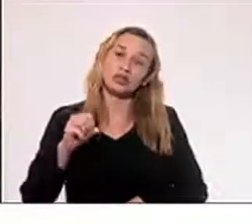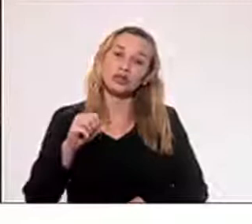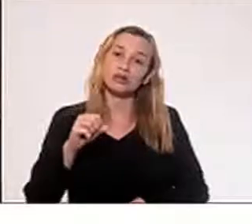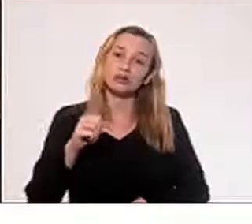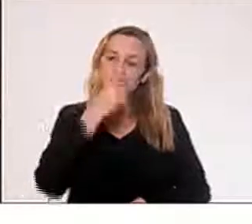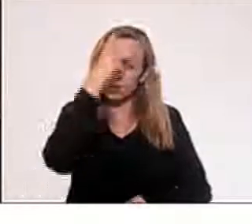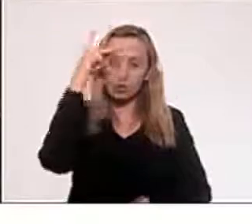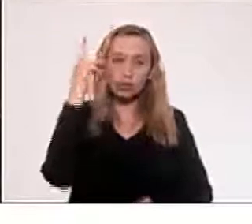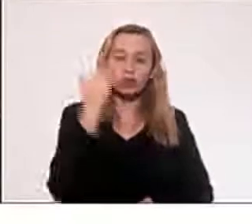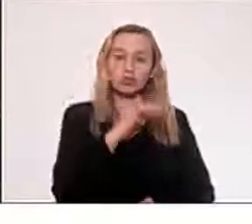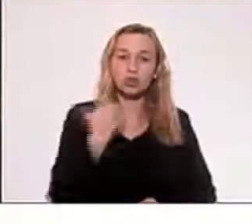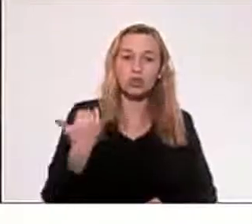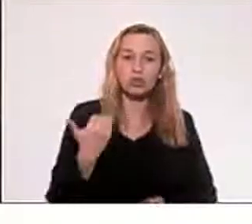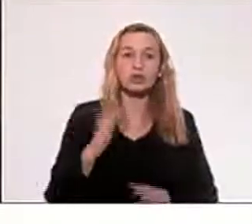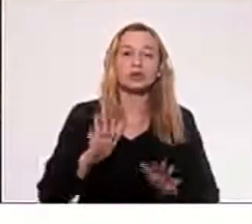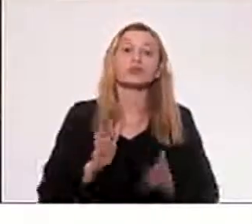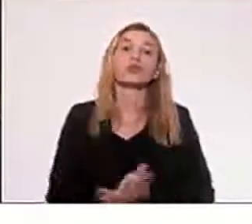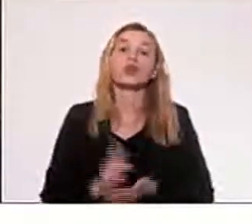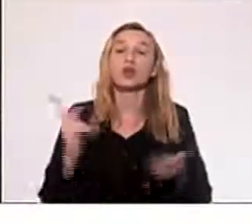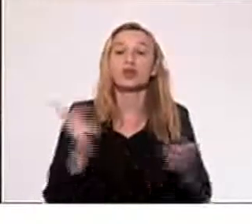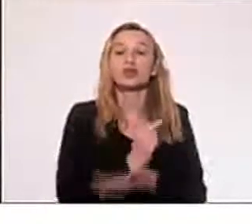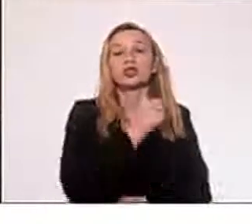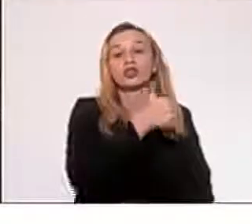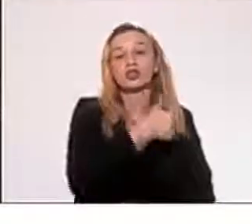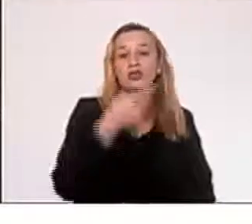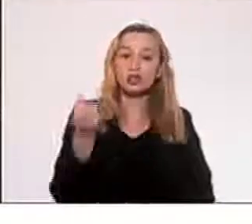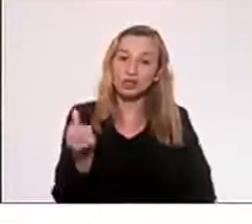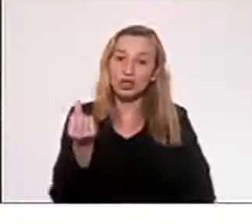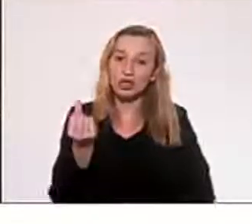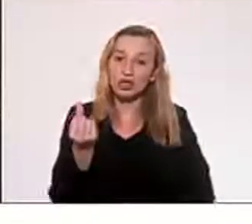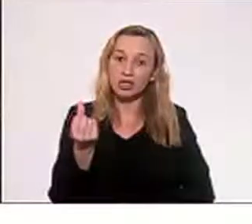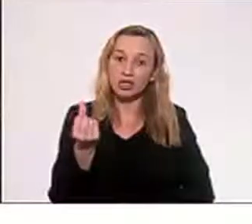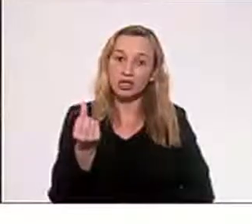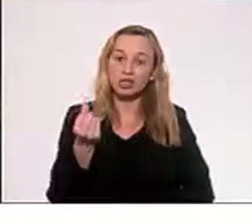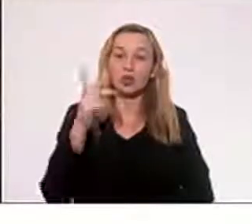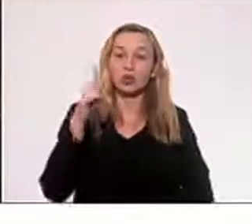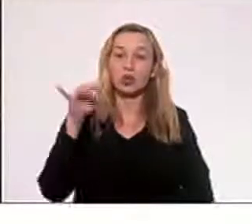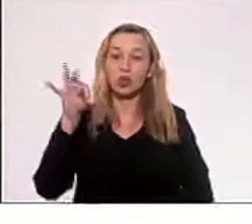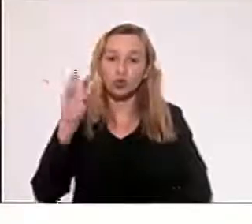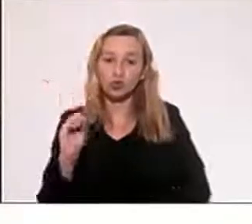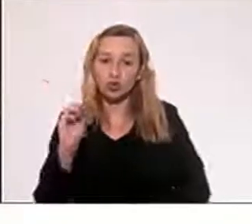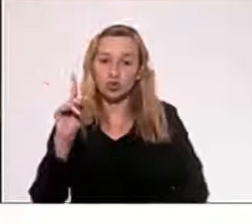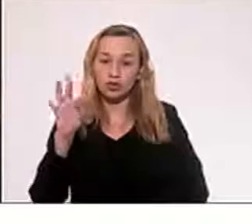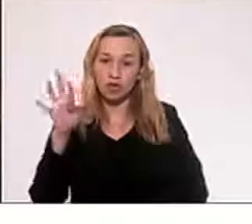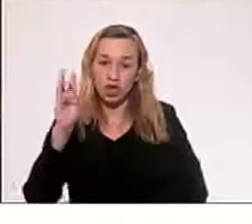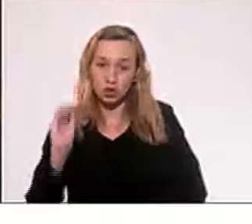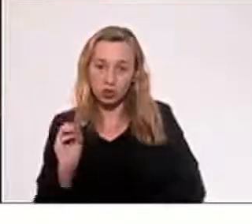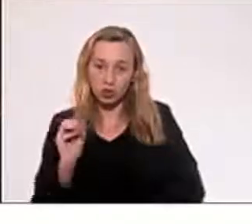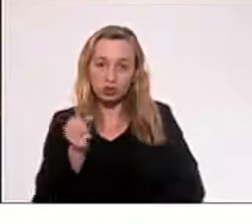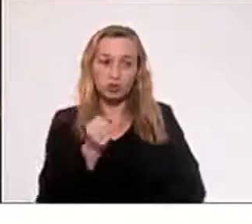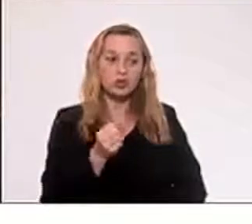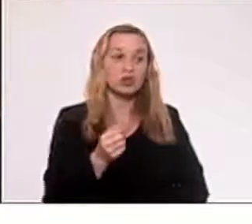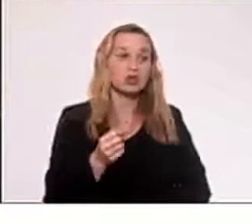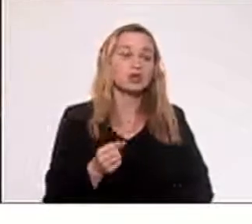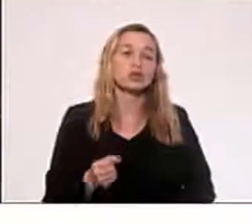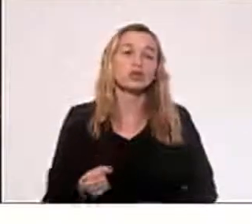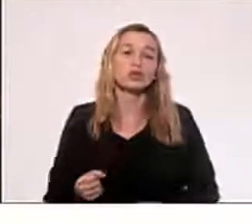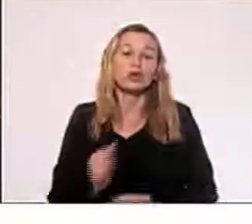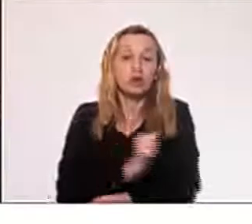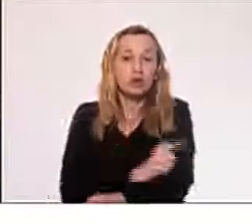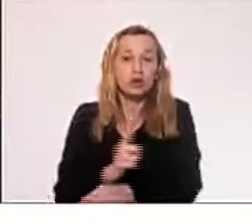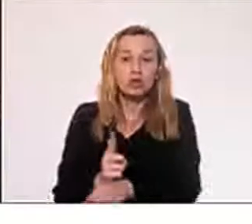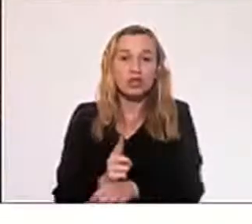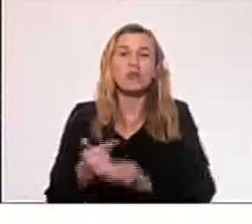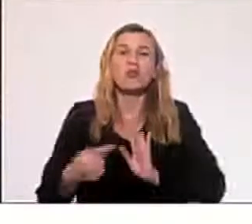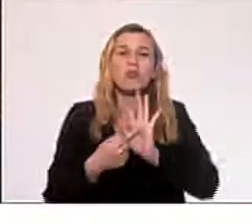gravíssimo. A chacina que ocorreu no dia 26, em Porto Velho, em São Gonçalo, demonstra o